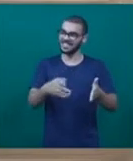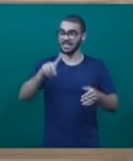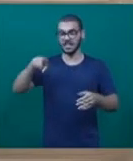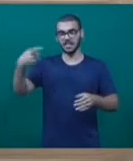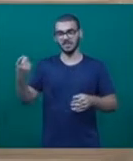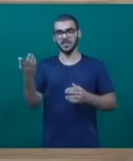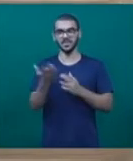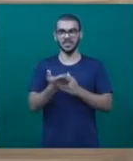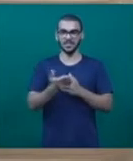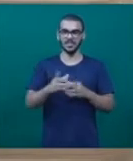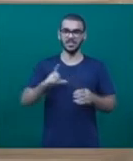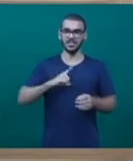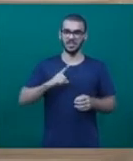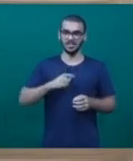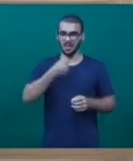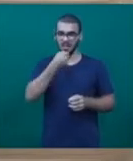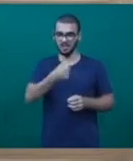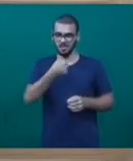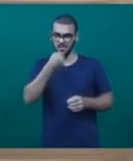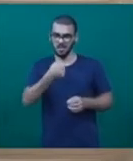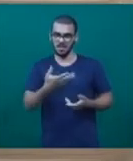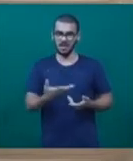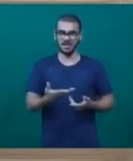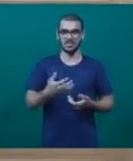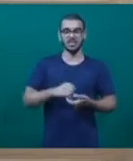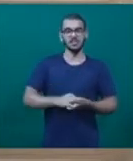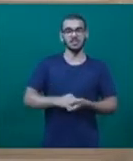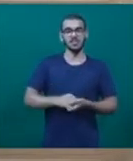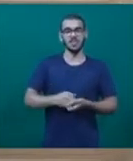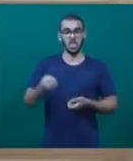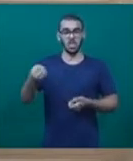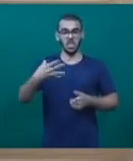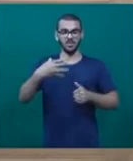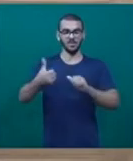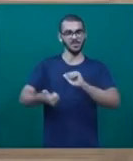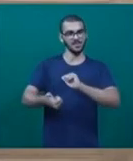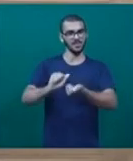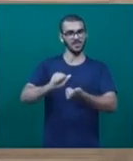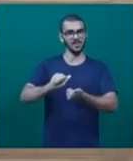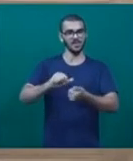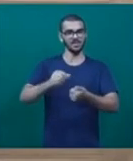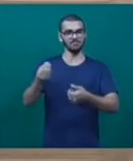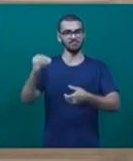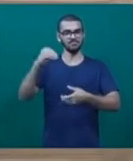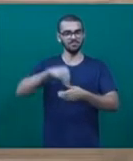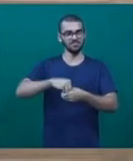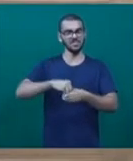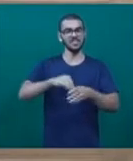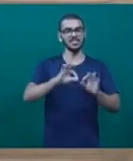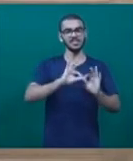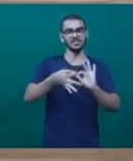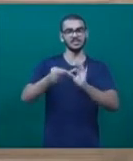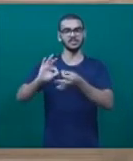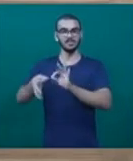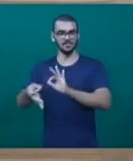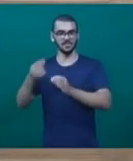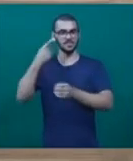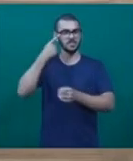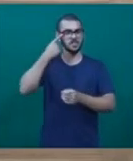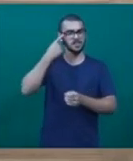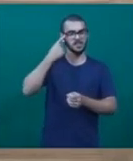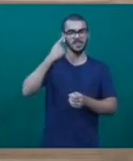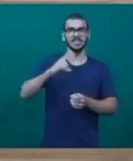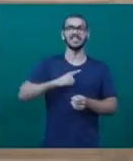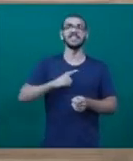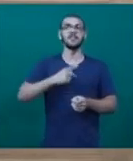do intervalo, que tem ainda uma reportagem especial sobre as novas modalidades esportivas que foram incluídas nos Jogos Olímpicos de Tóquio. Tem